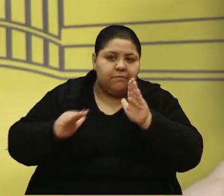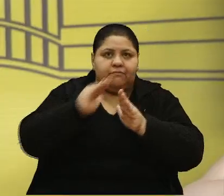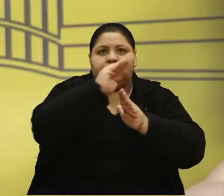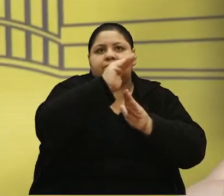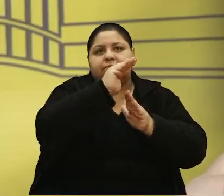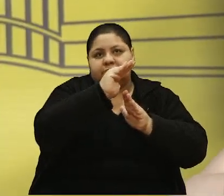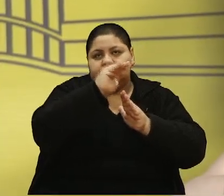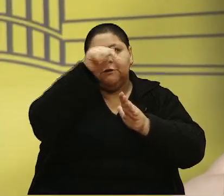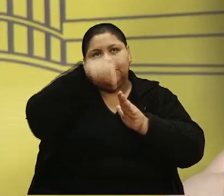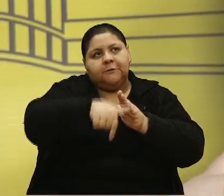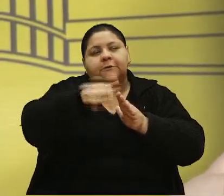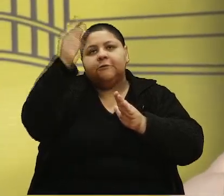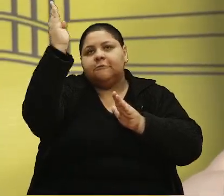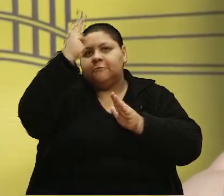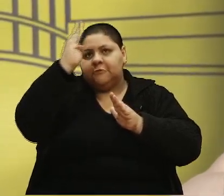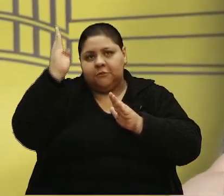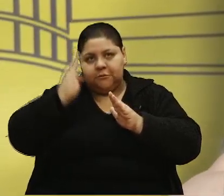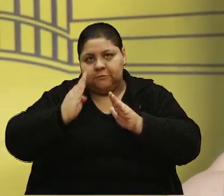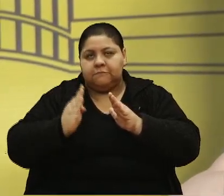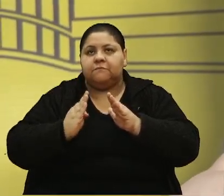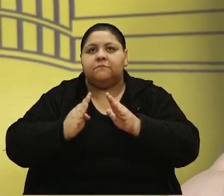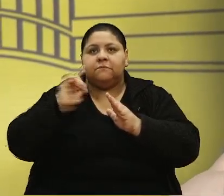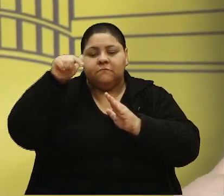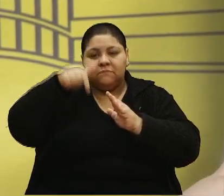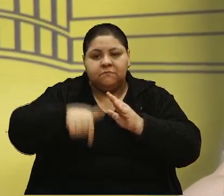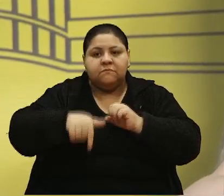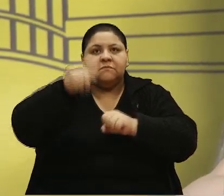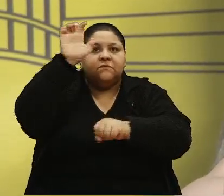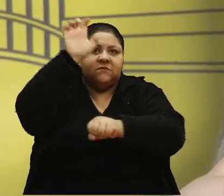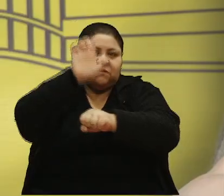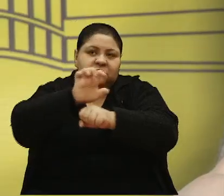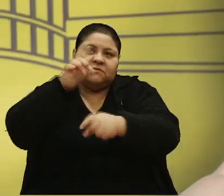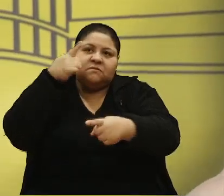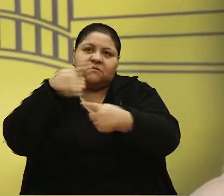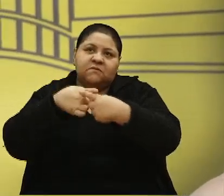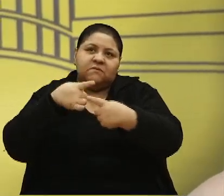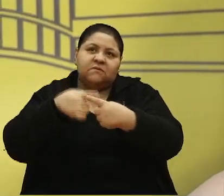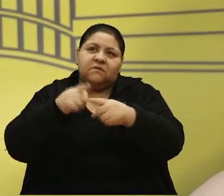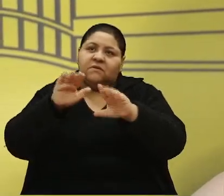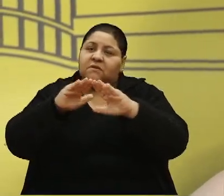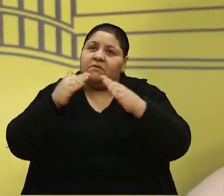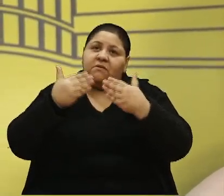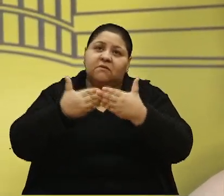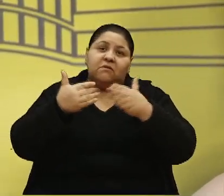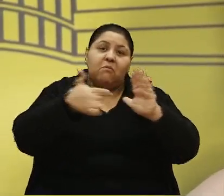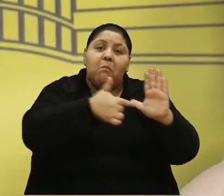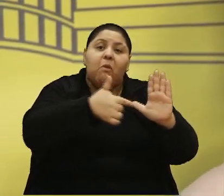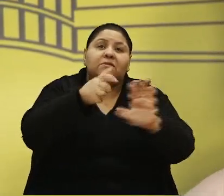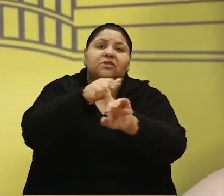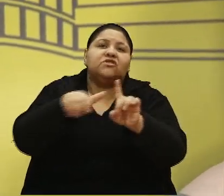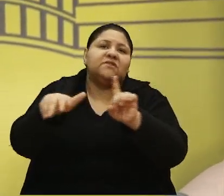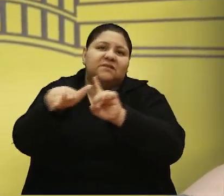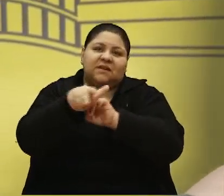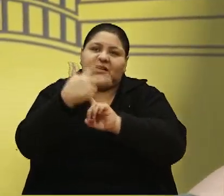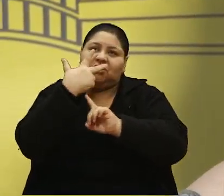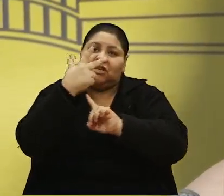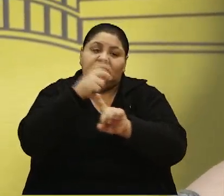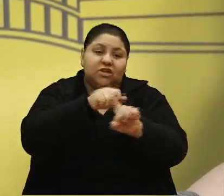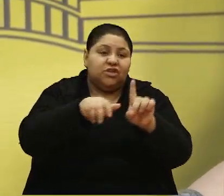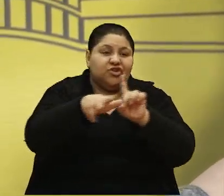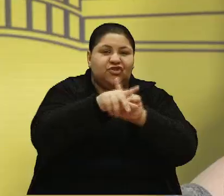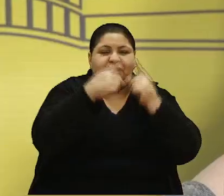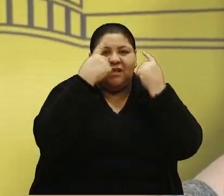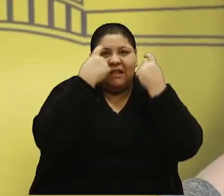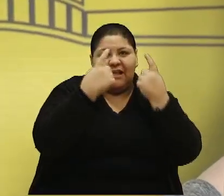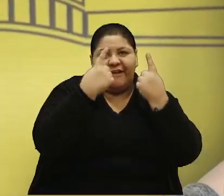muito aqui no Brasil e aqui no Estado, porque a escola é um reflexo da sociedade. Se a sociedade está